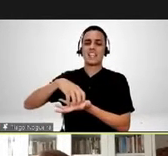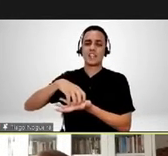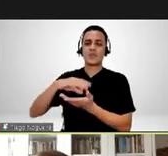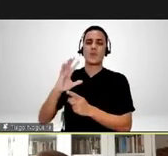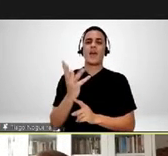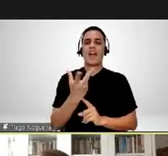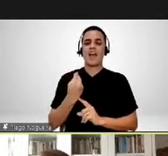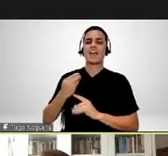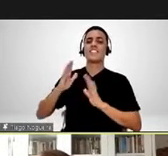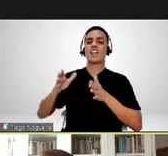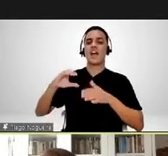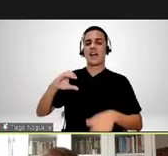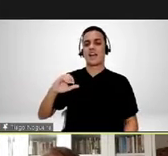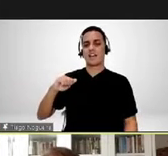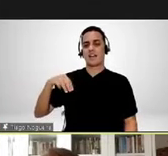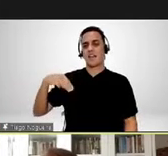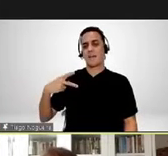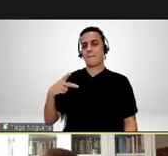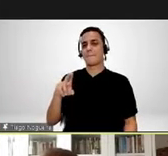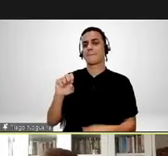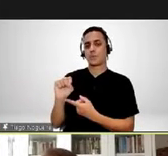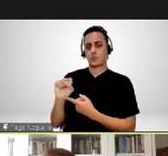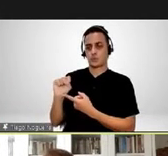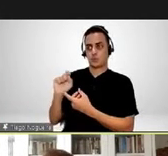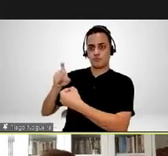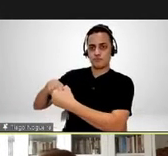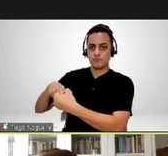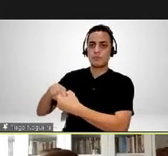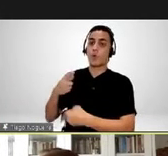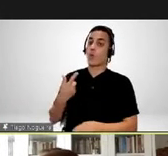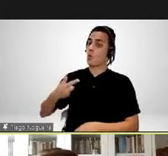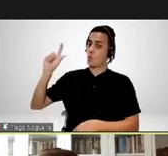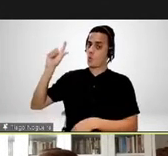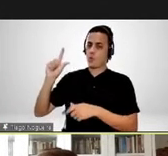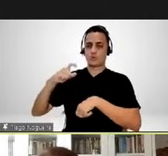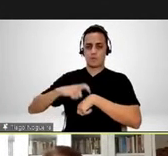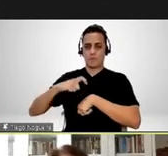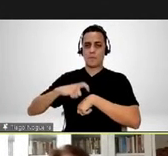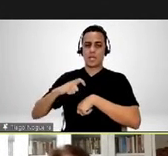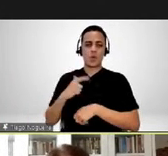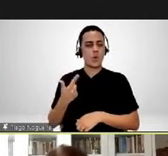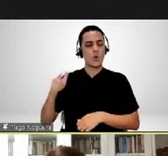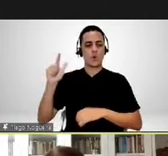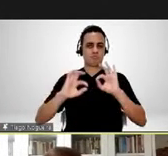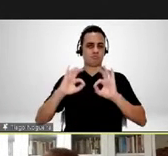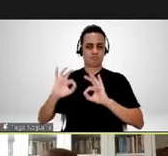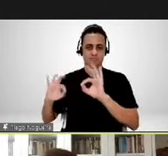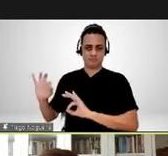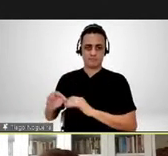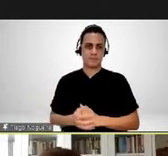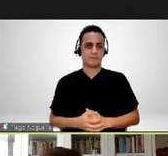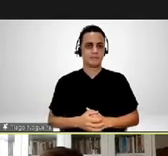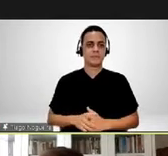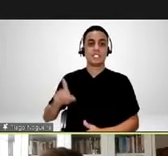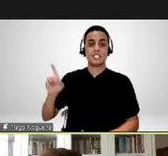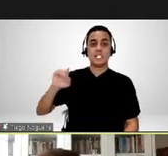Então, eles já viveram uma outra época, uma outra estrutura, né? O Gevaux, Henrique